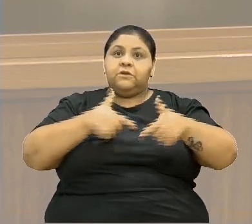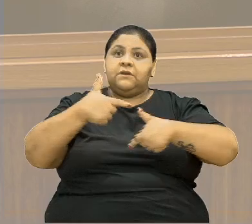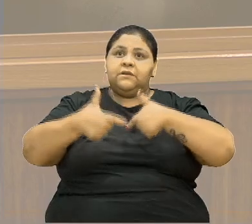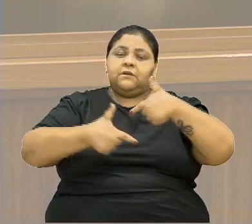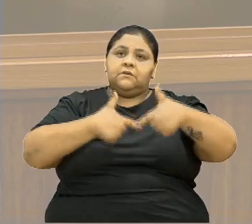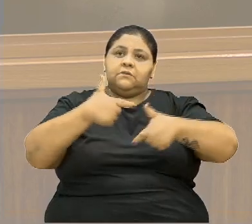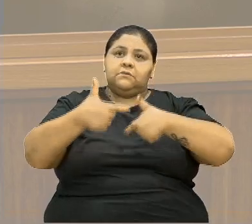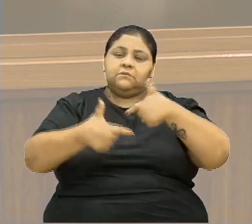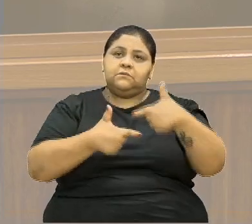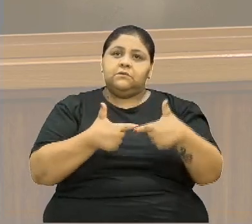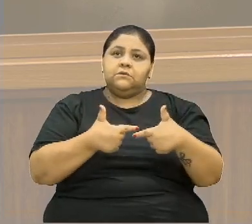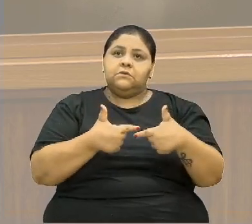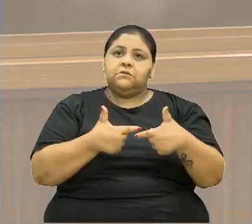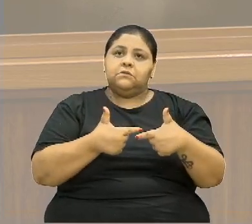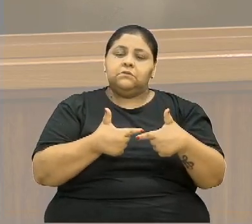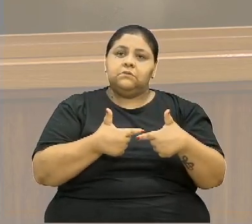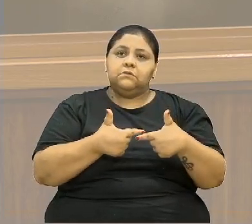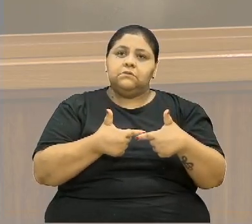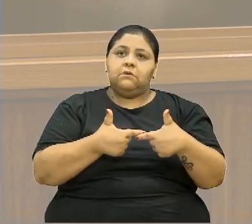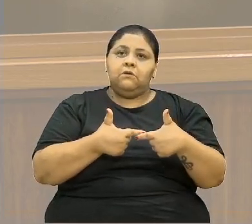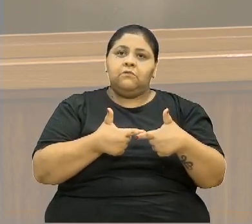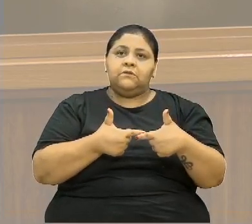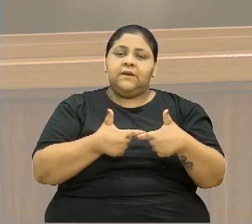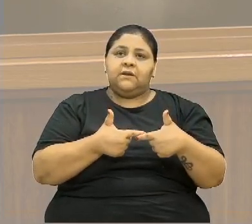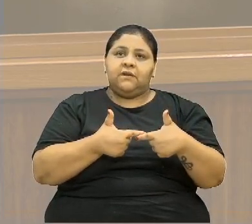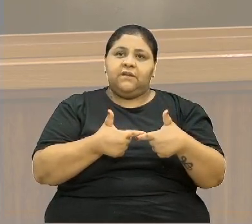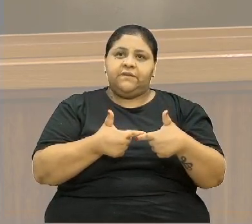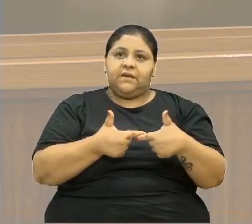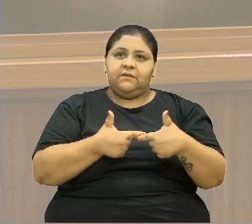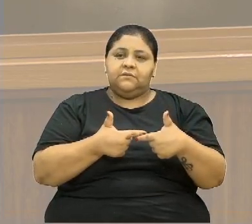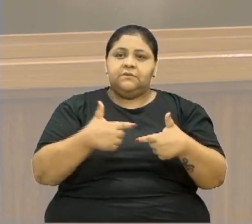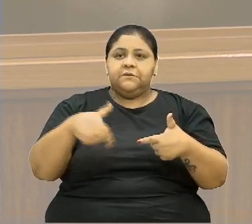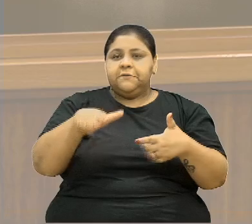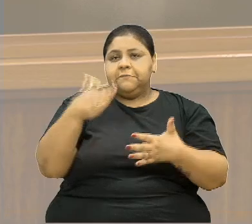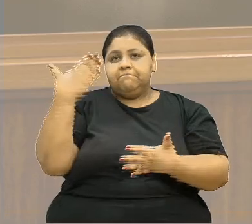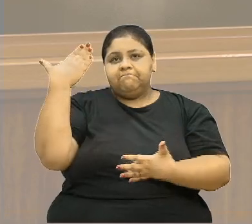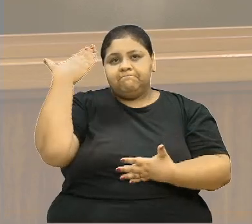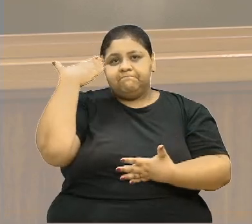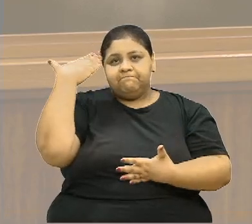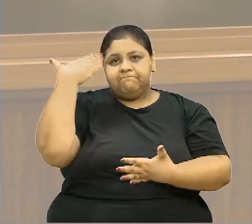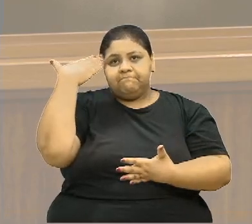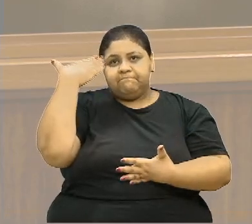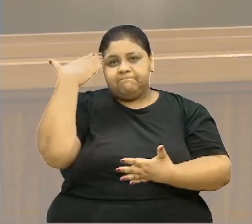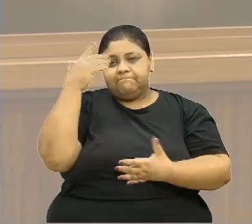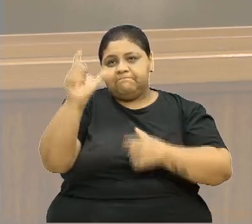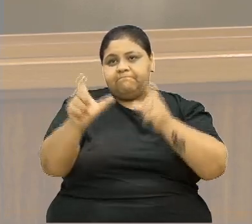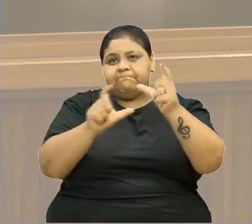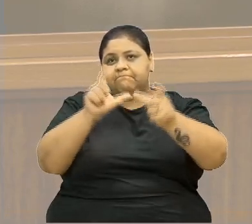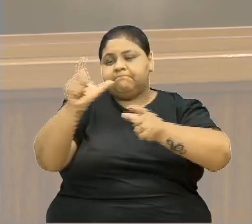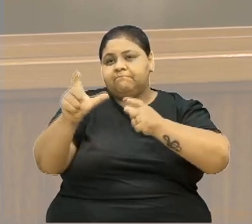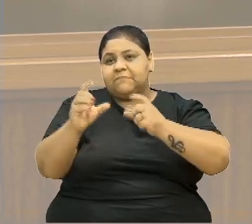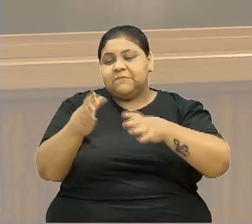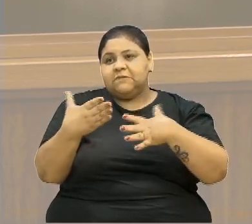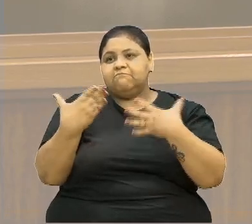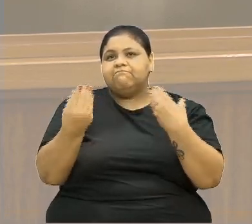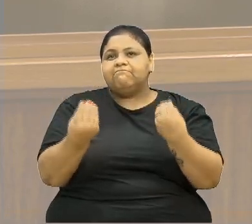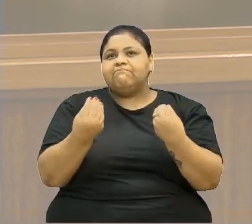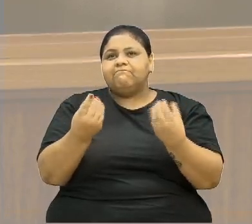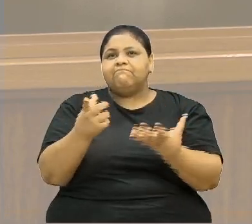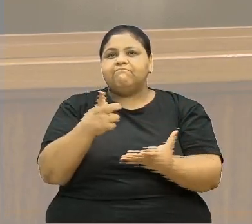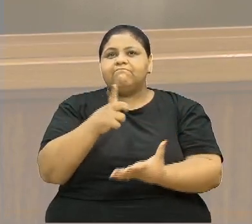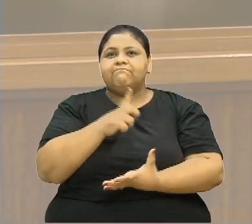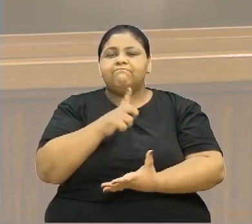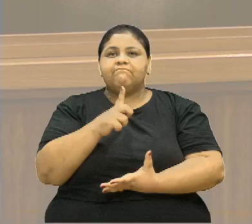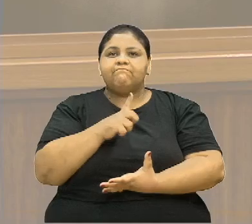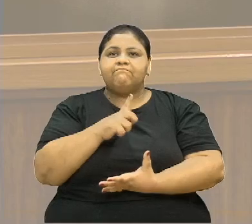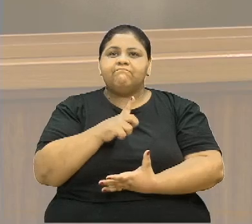em porta. A gente sabe, conversando com as pessoas, o quanto a gente tem